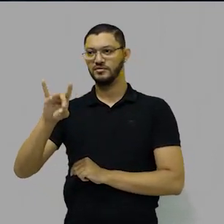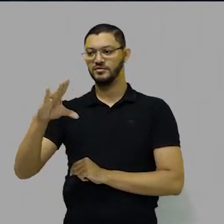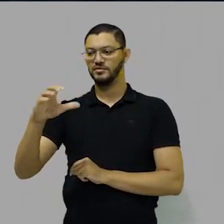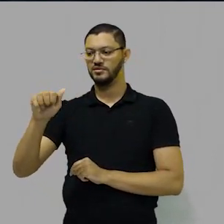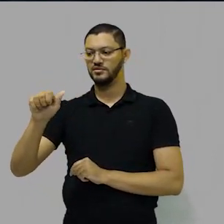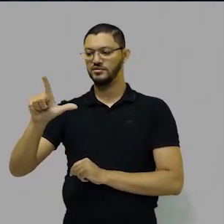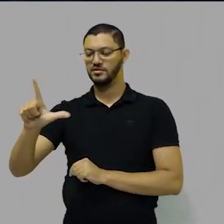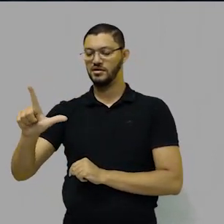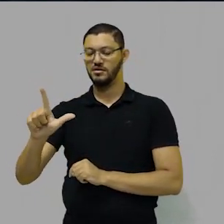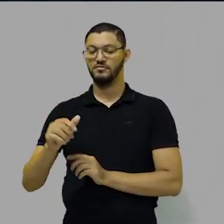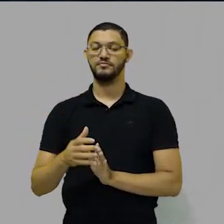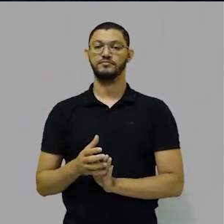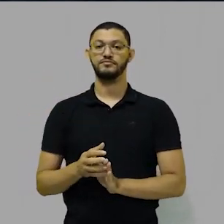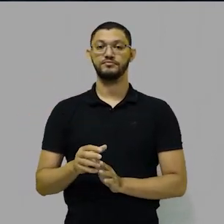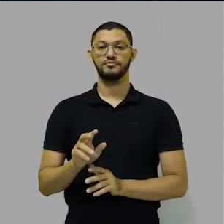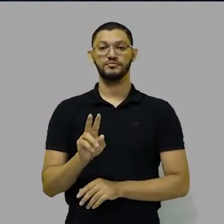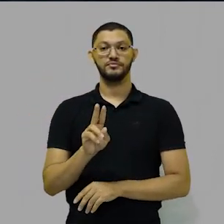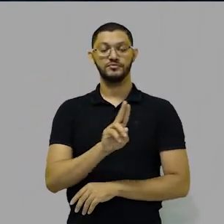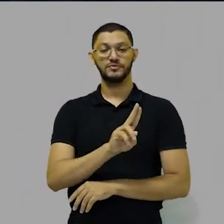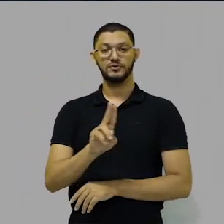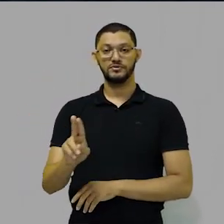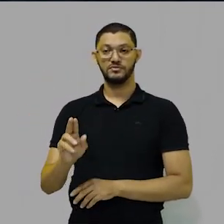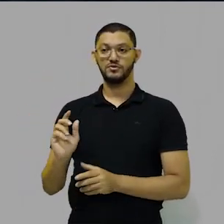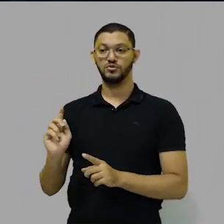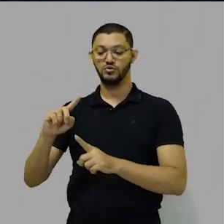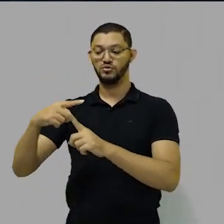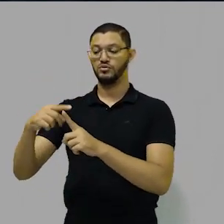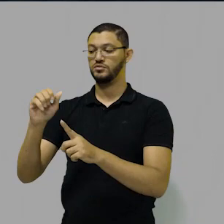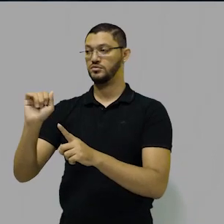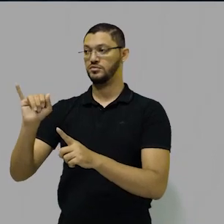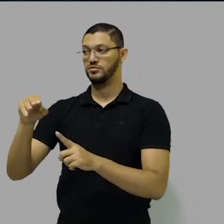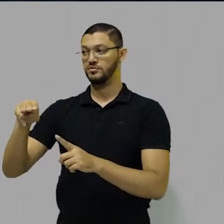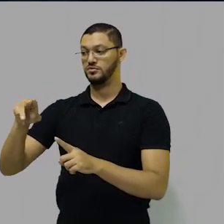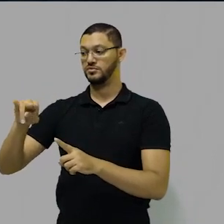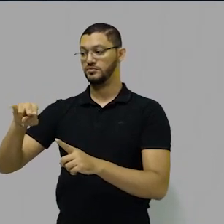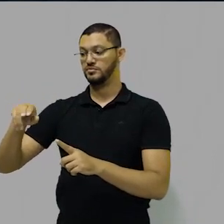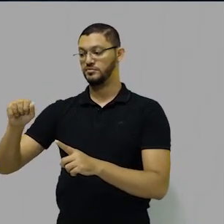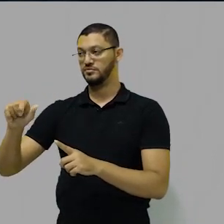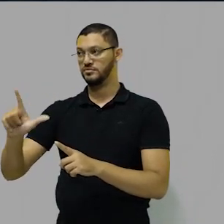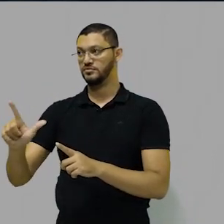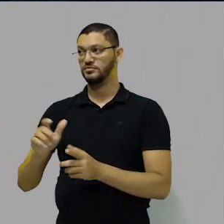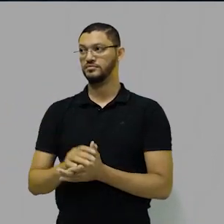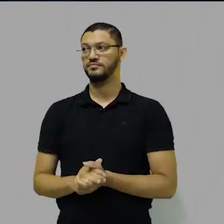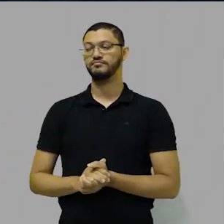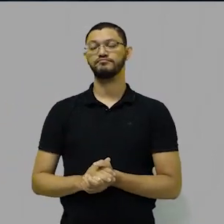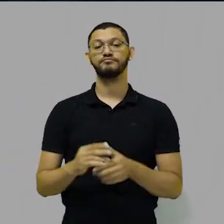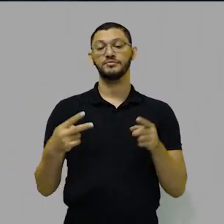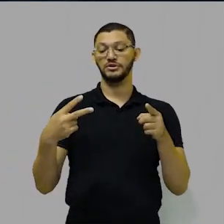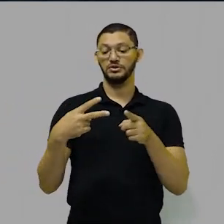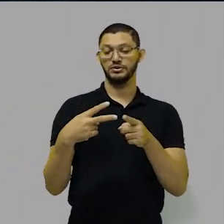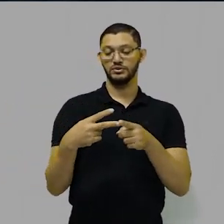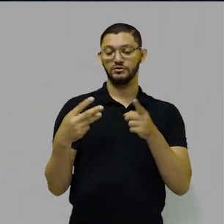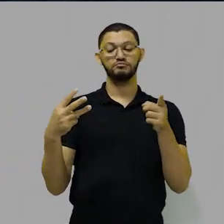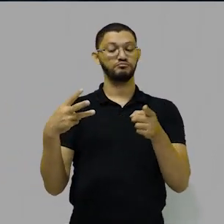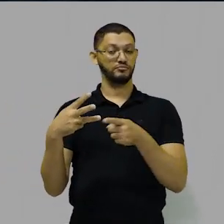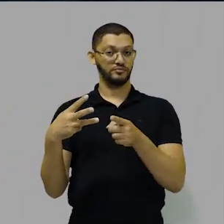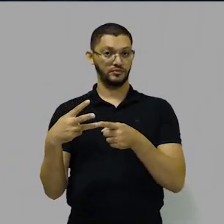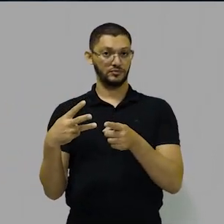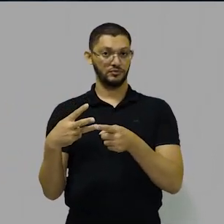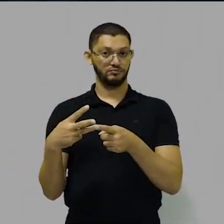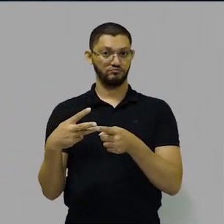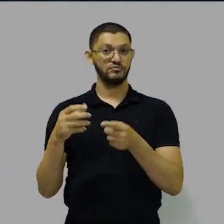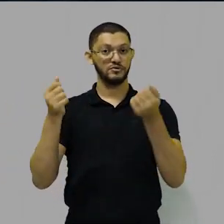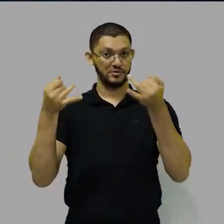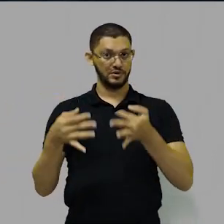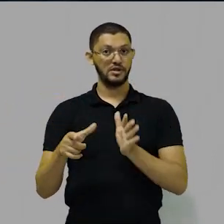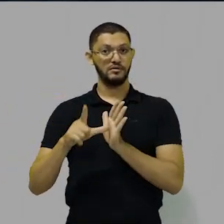do radical mais amina. Se ela for uma amina secundária ou terciária, né, como já